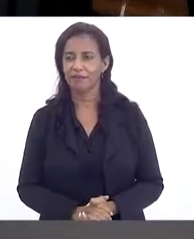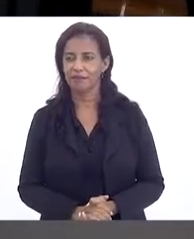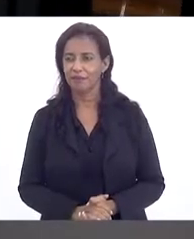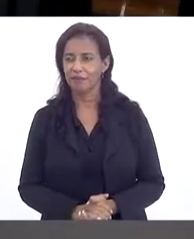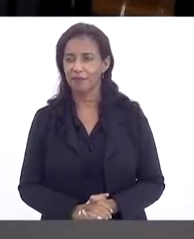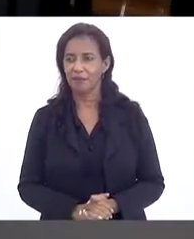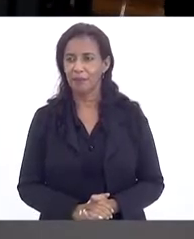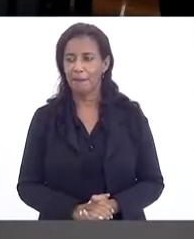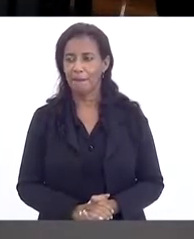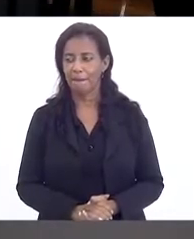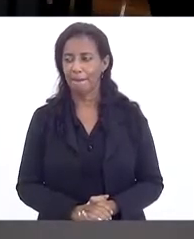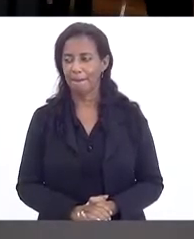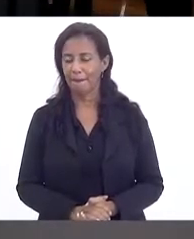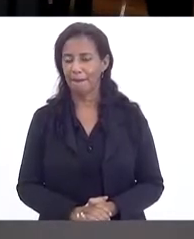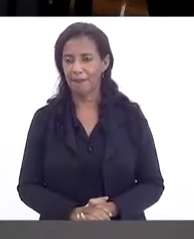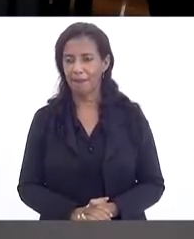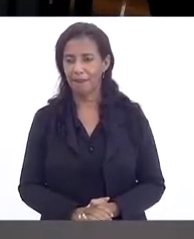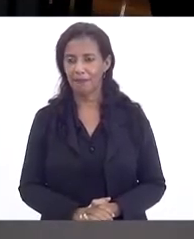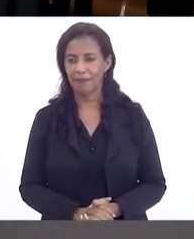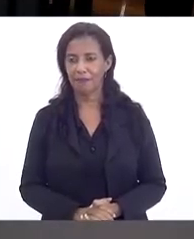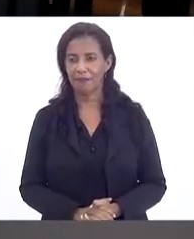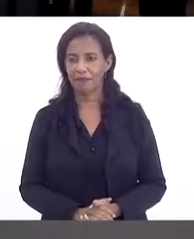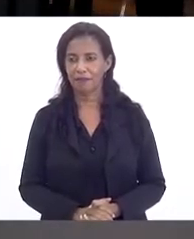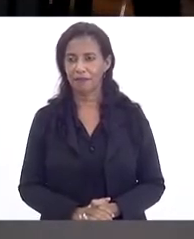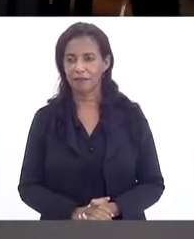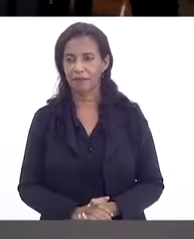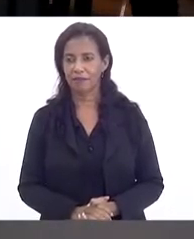se aguardando boa cena.